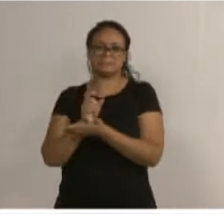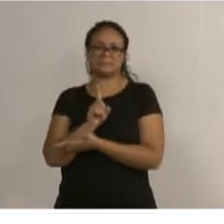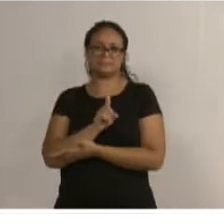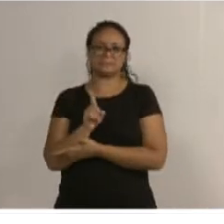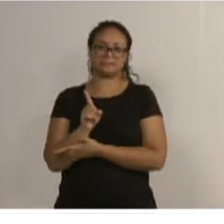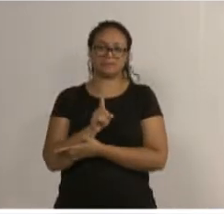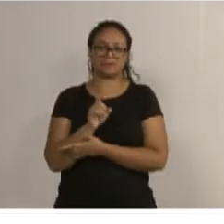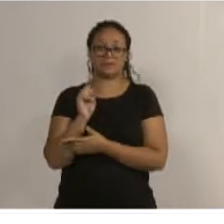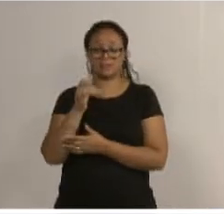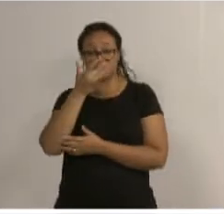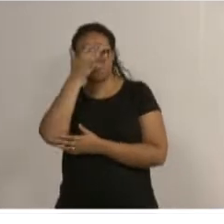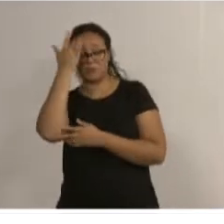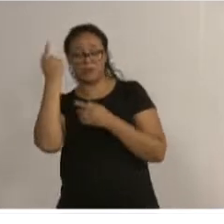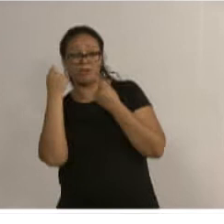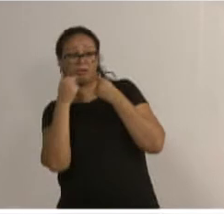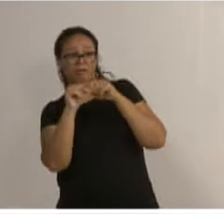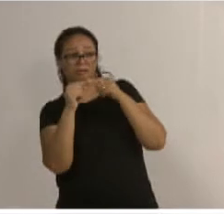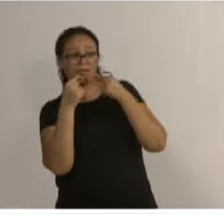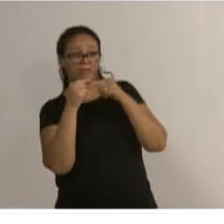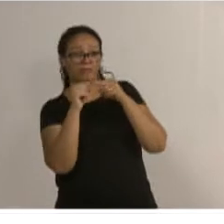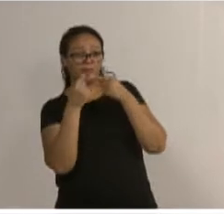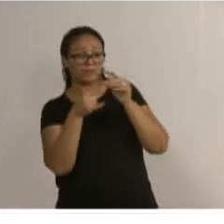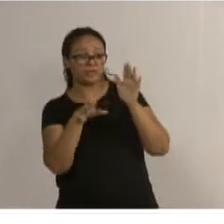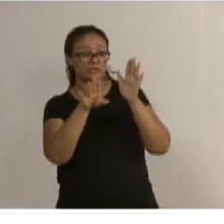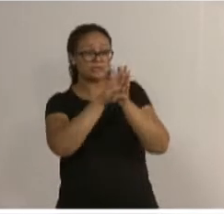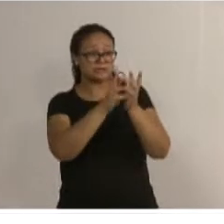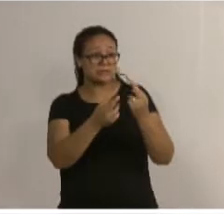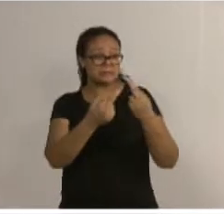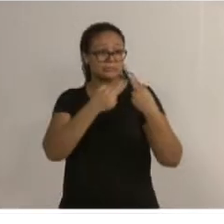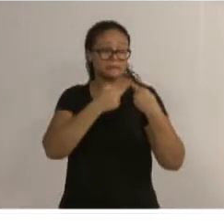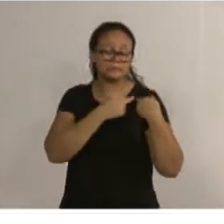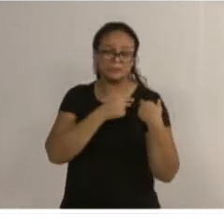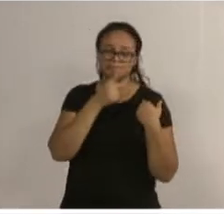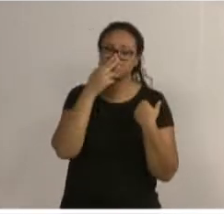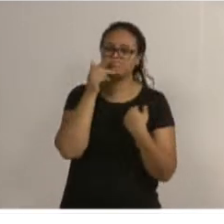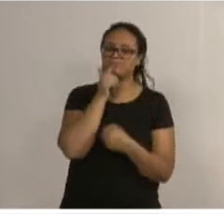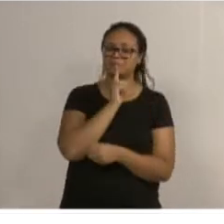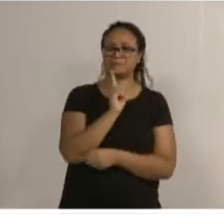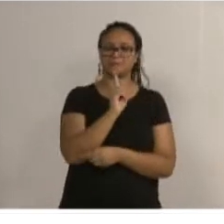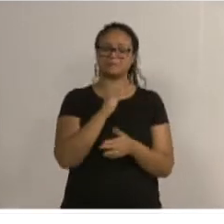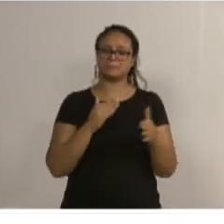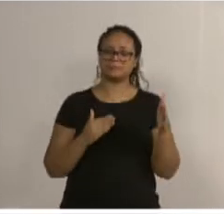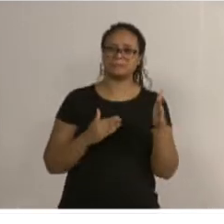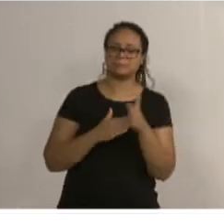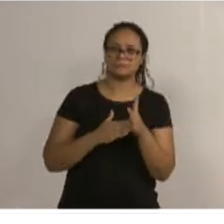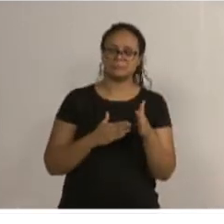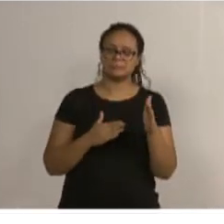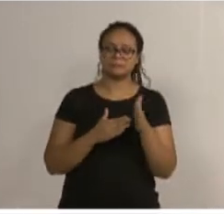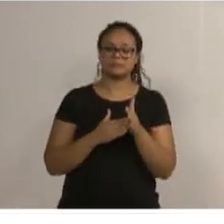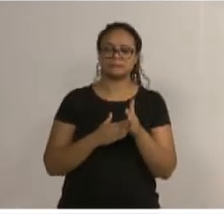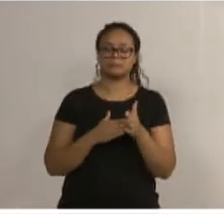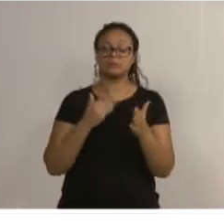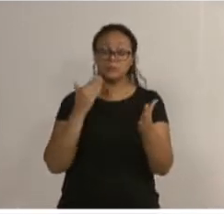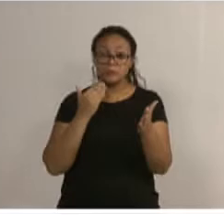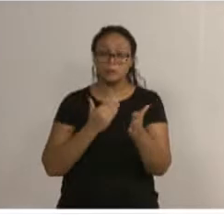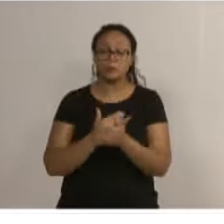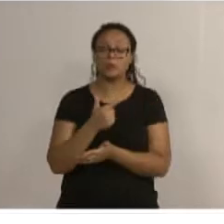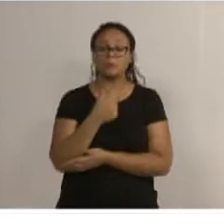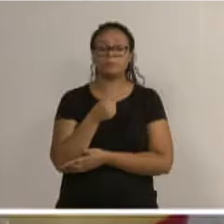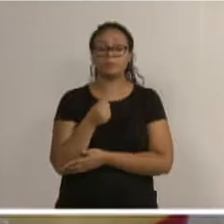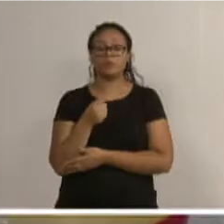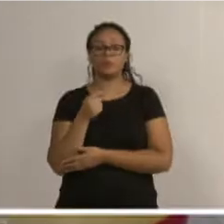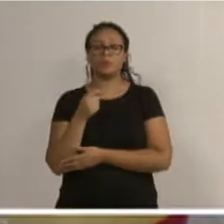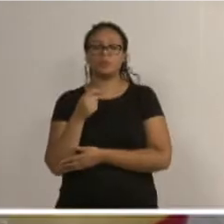um destino é um desafio. E o nosso propósito, lá em 2007, 2008, quando nós começamos a trabalhar com a agência de